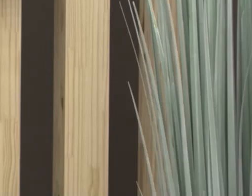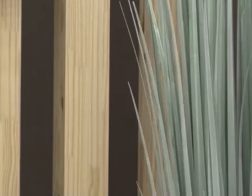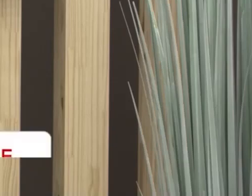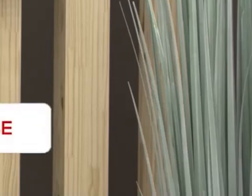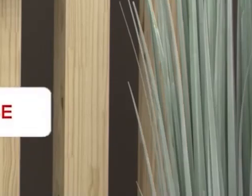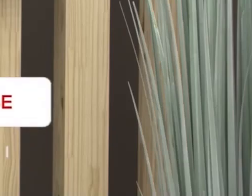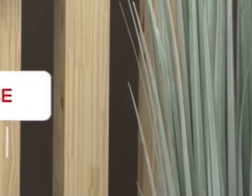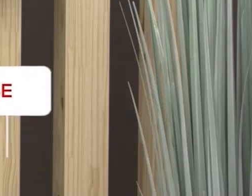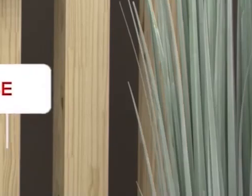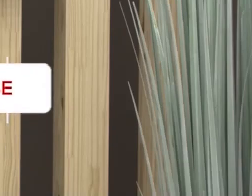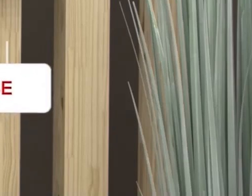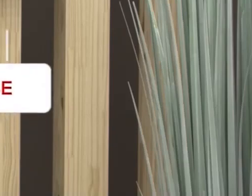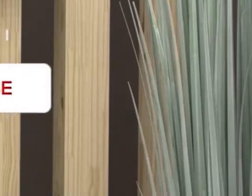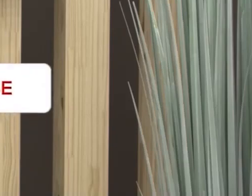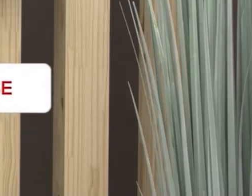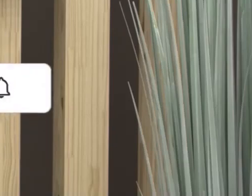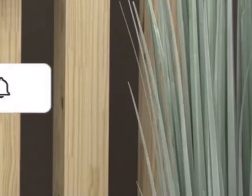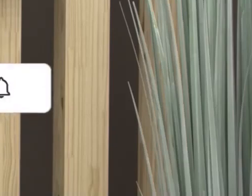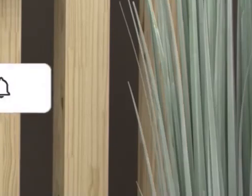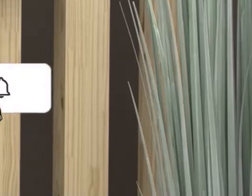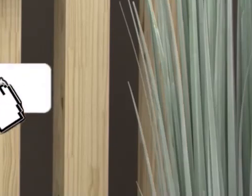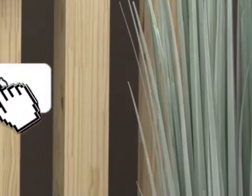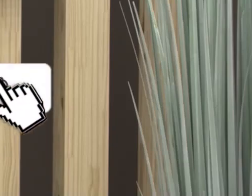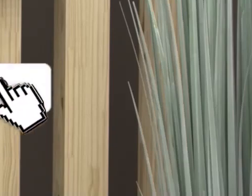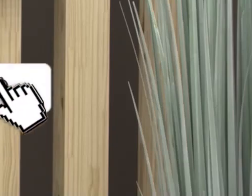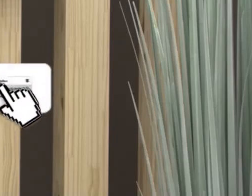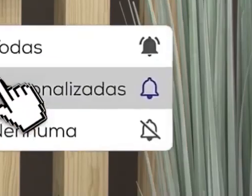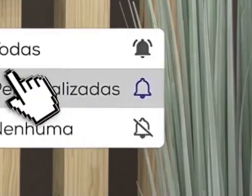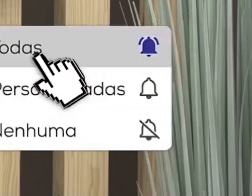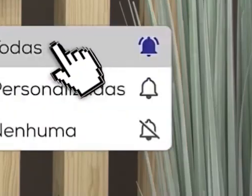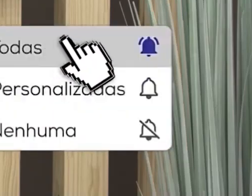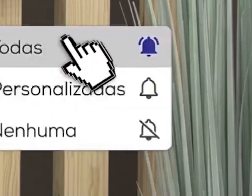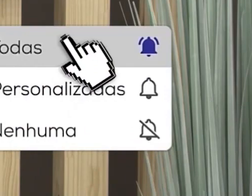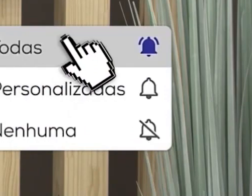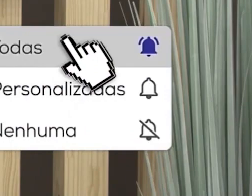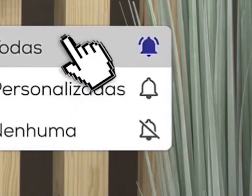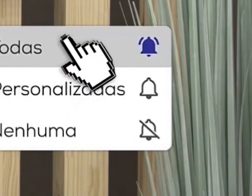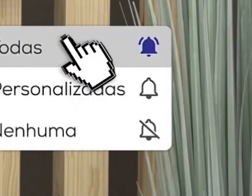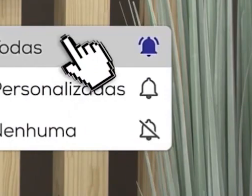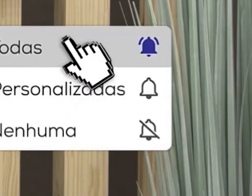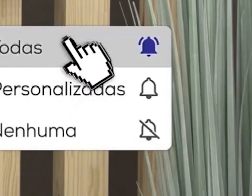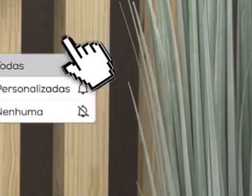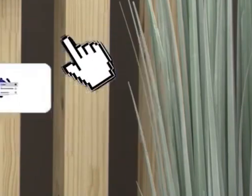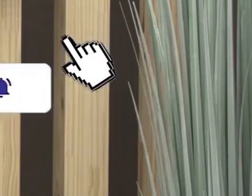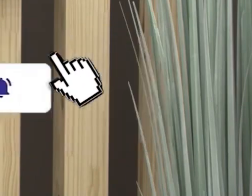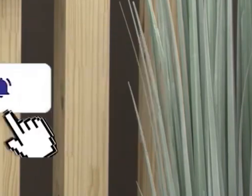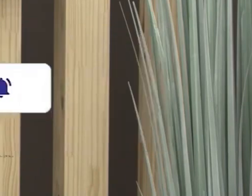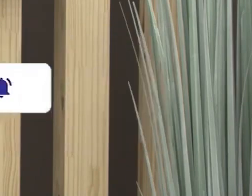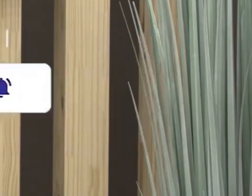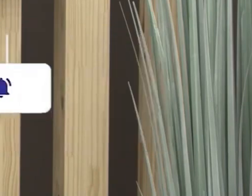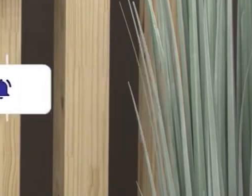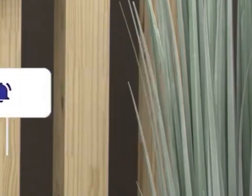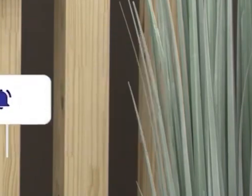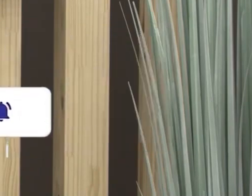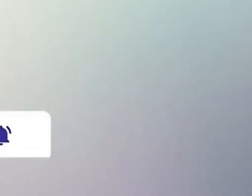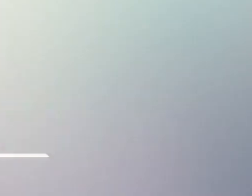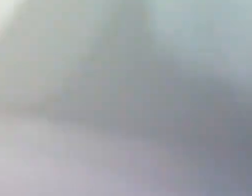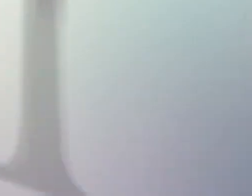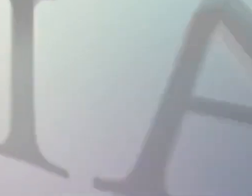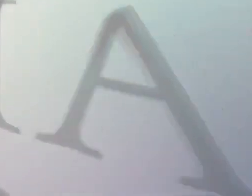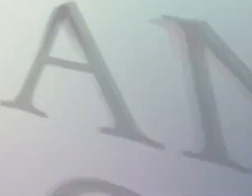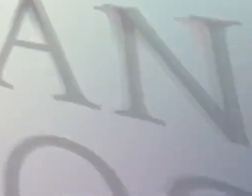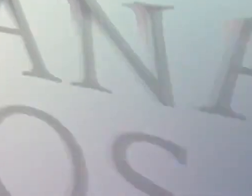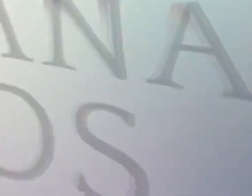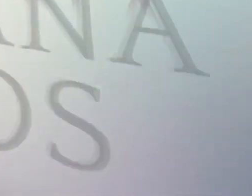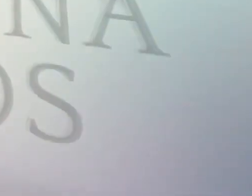O vídeo já vai começar, mas antes, não se esqueça de se inscrever e ativar as notificações.